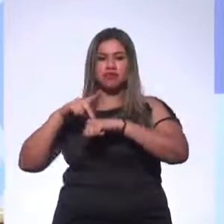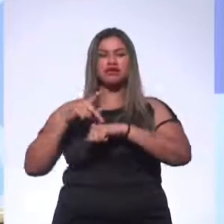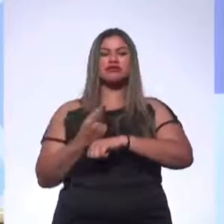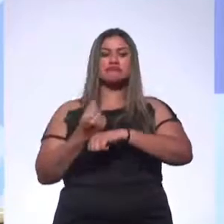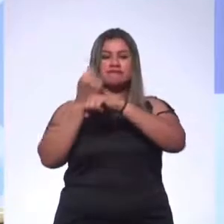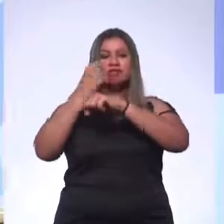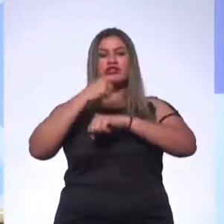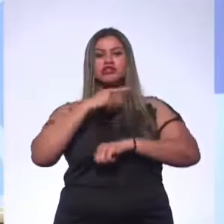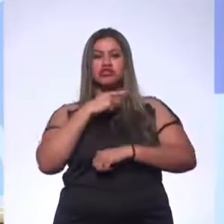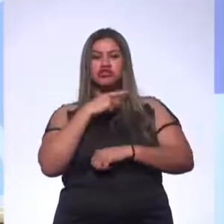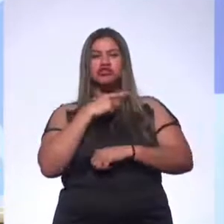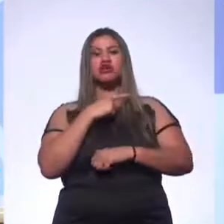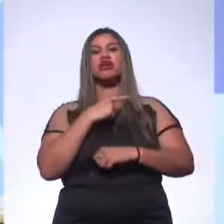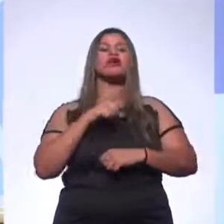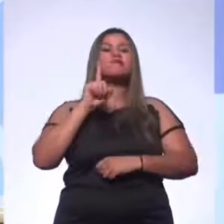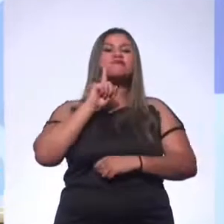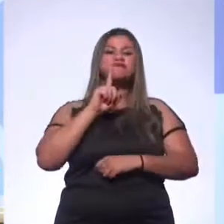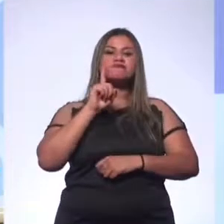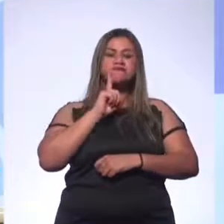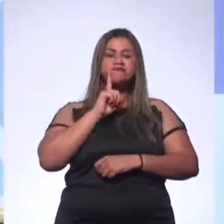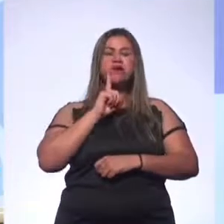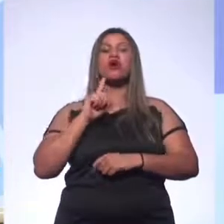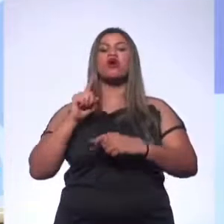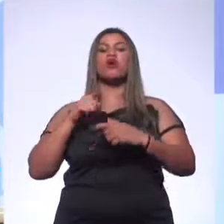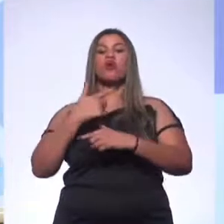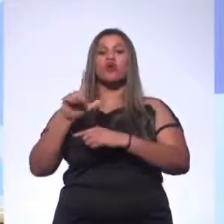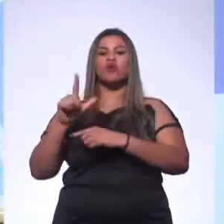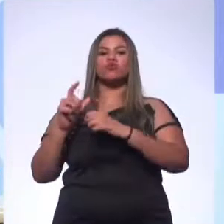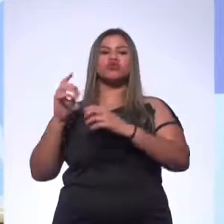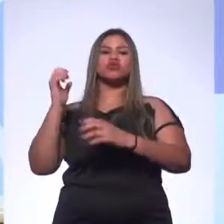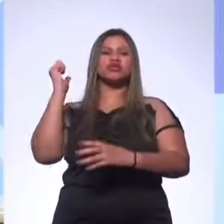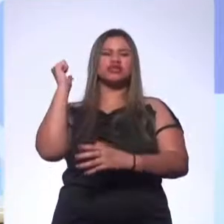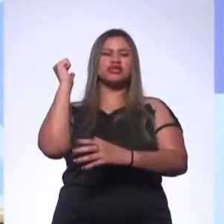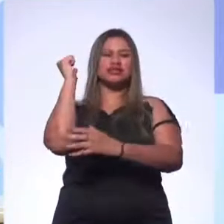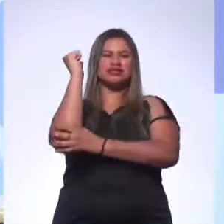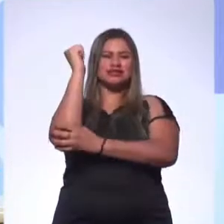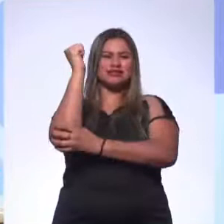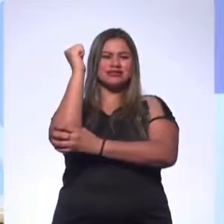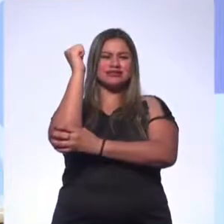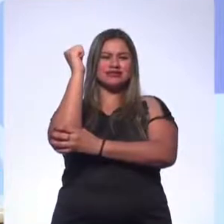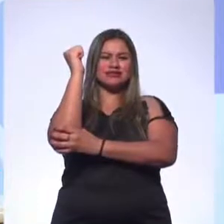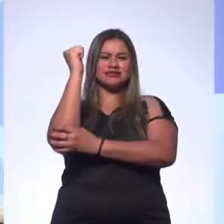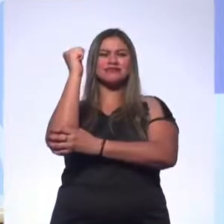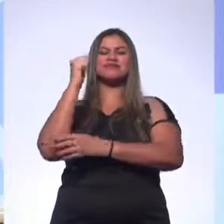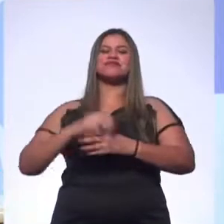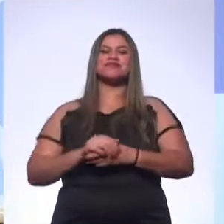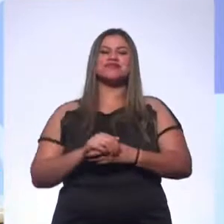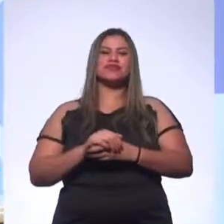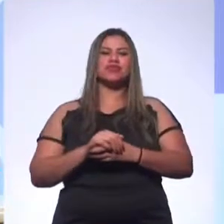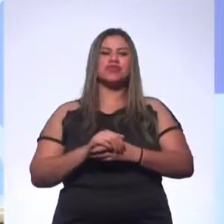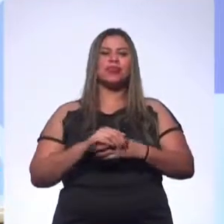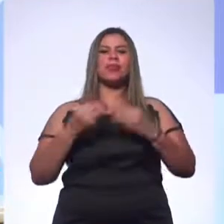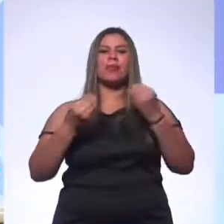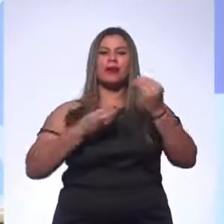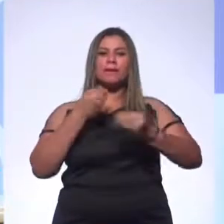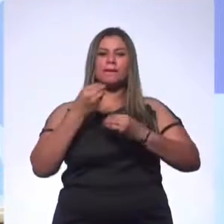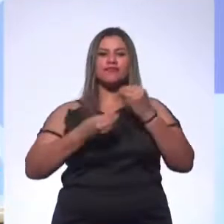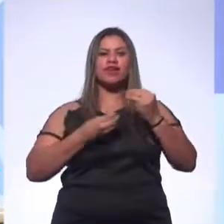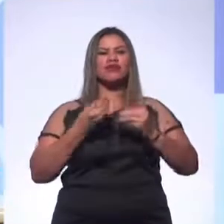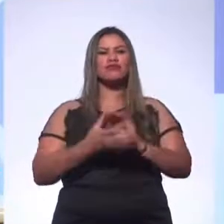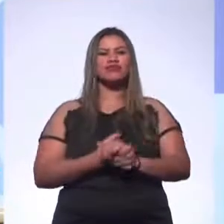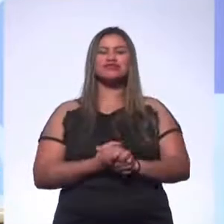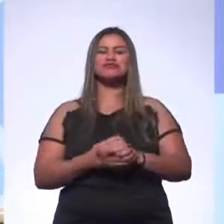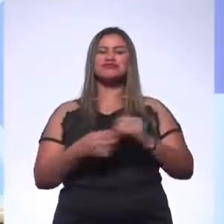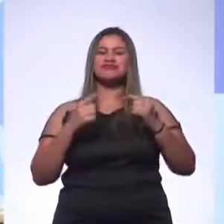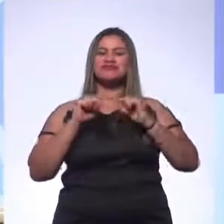capitalista, e da União Soviética, socialista. Ambos disputavam áreas e influenciavam e